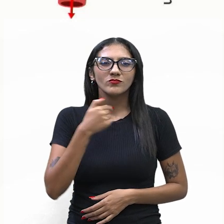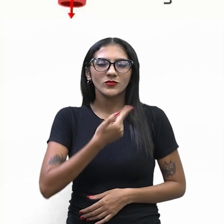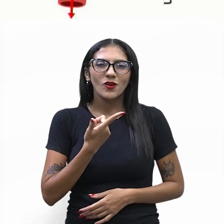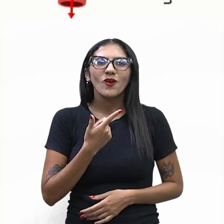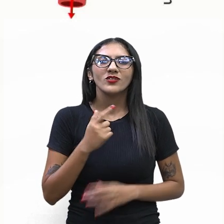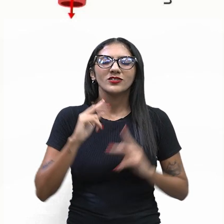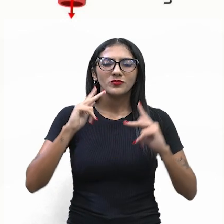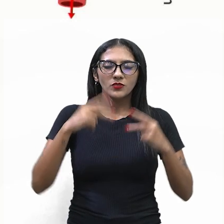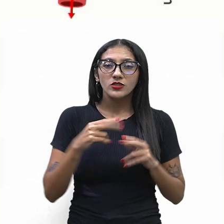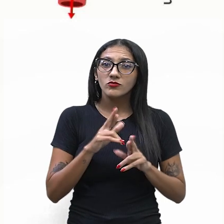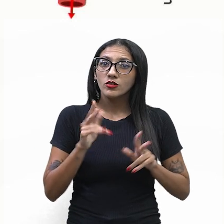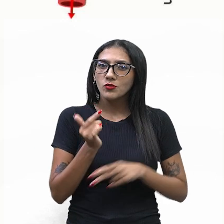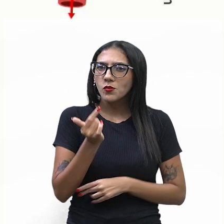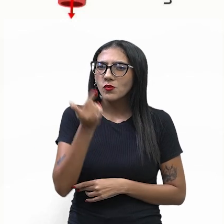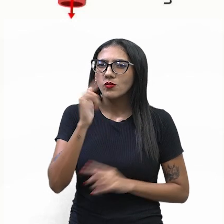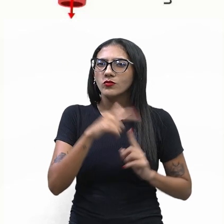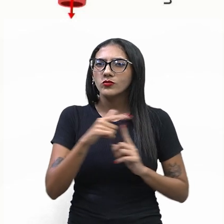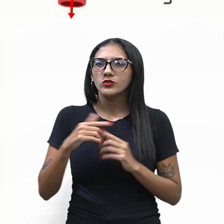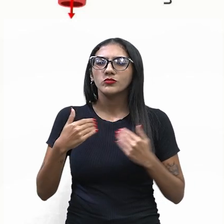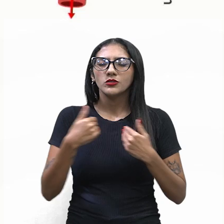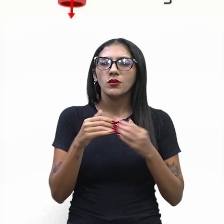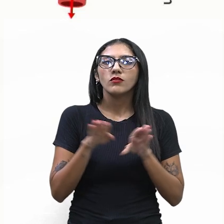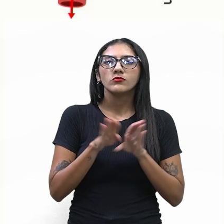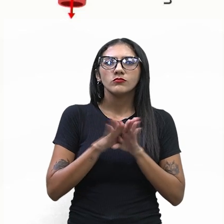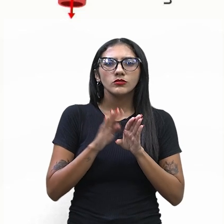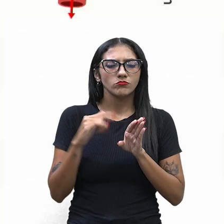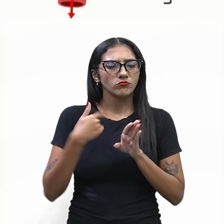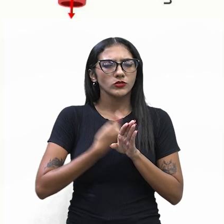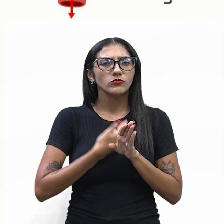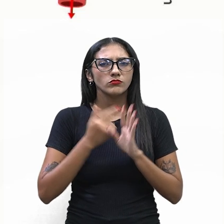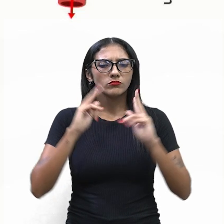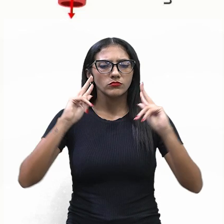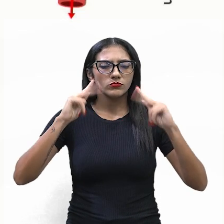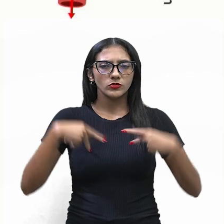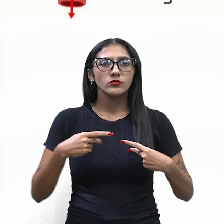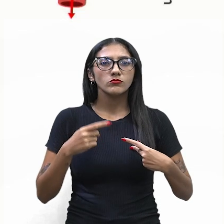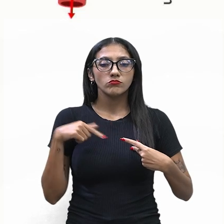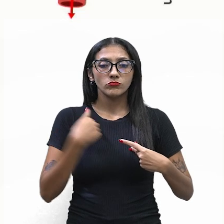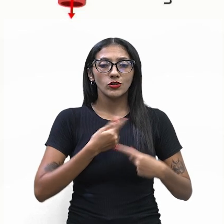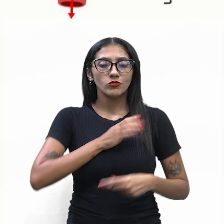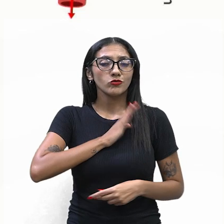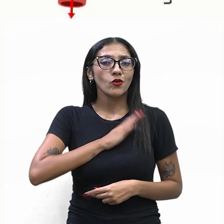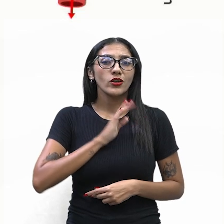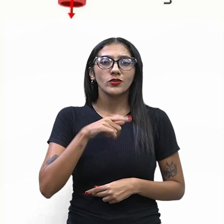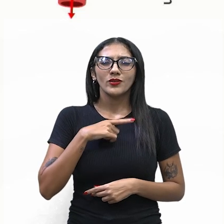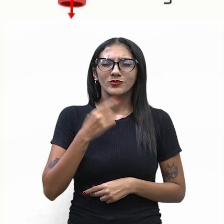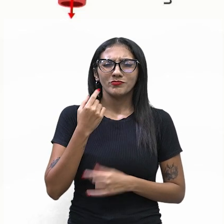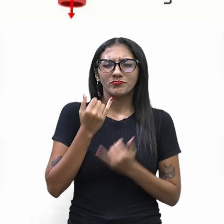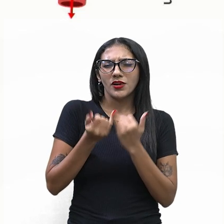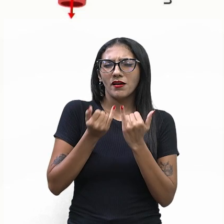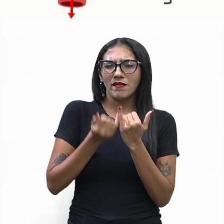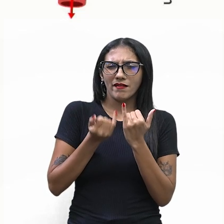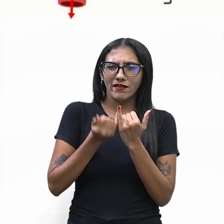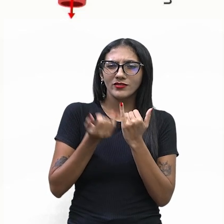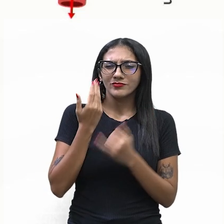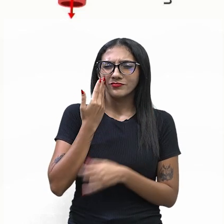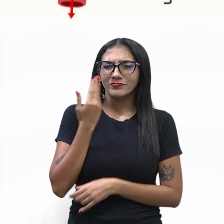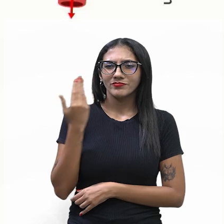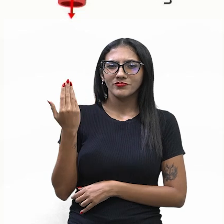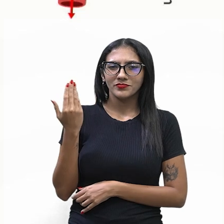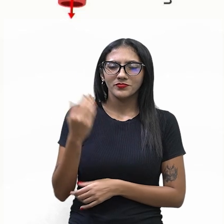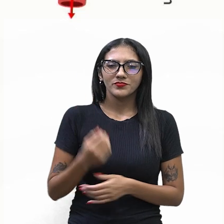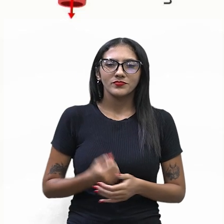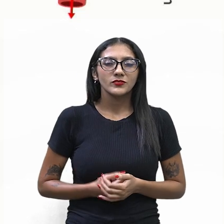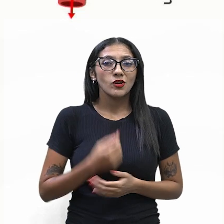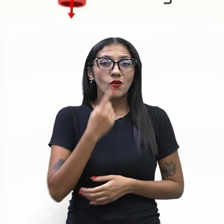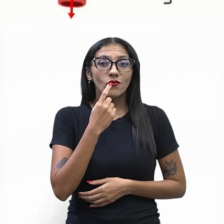outras classes de animais. E no caso aqui de nós, seres humanos, o nosso coração tem essa aparência aí que você está vendo. O sangue circula